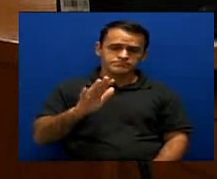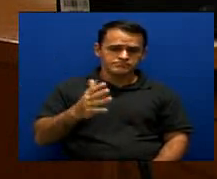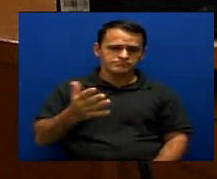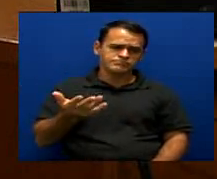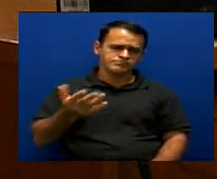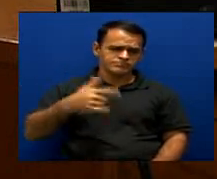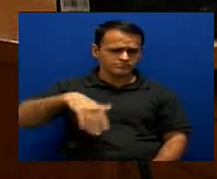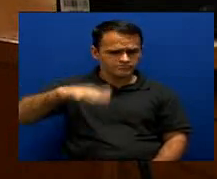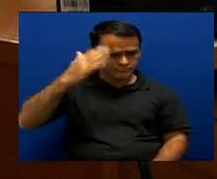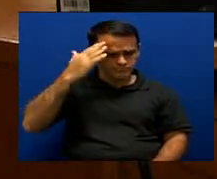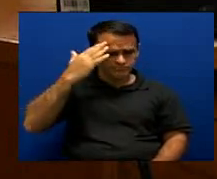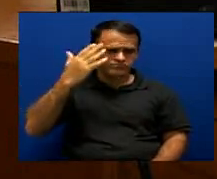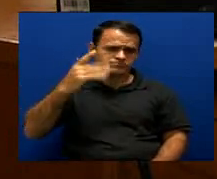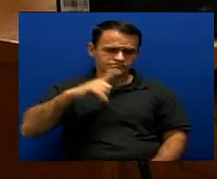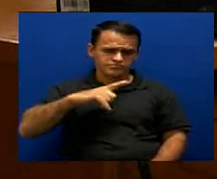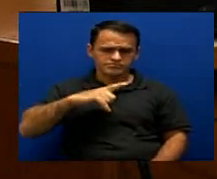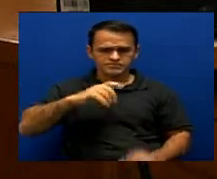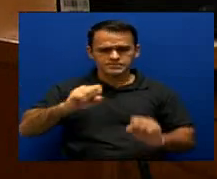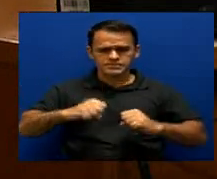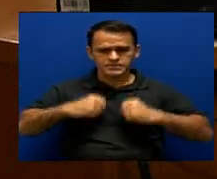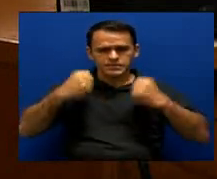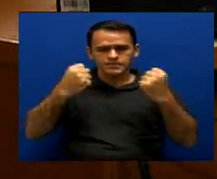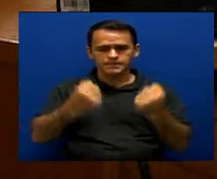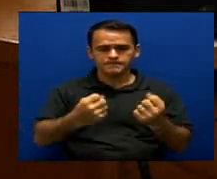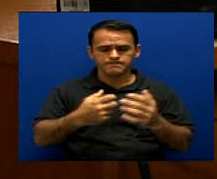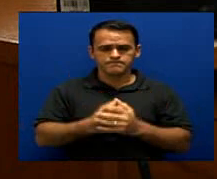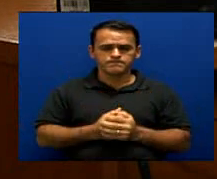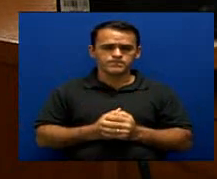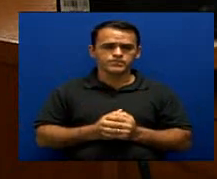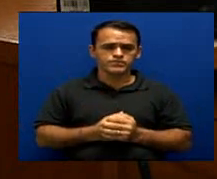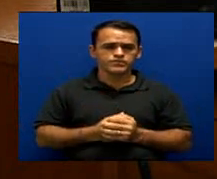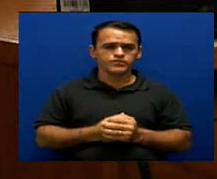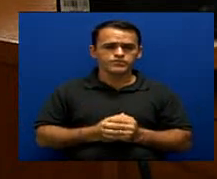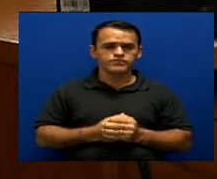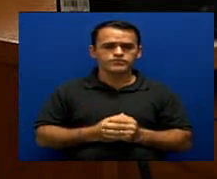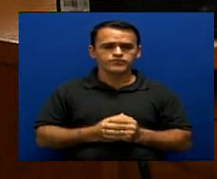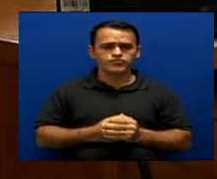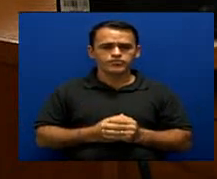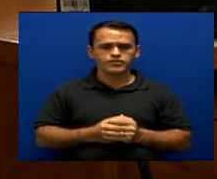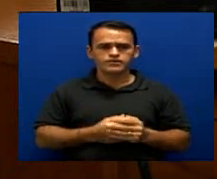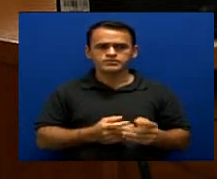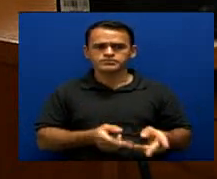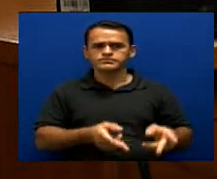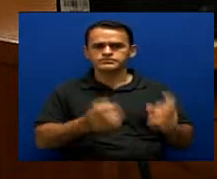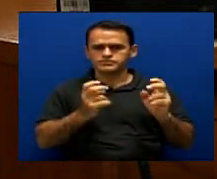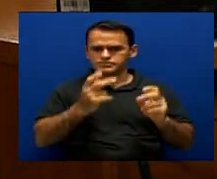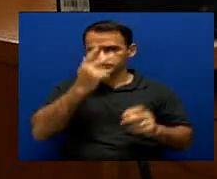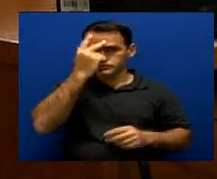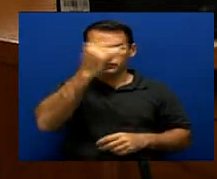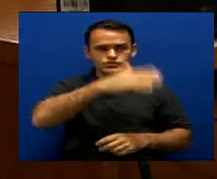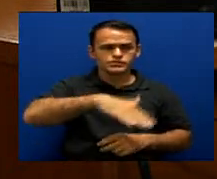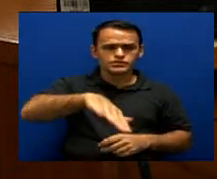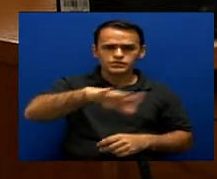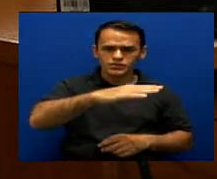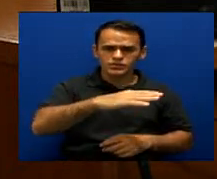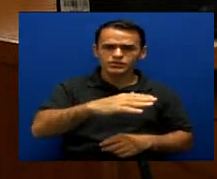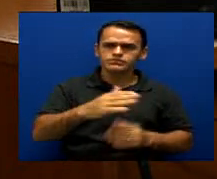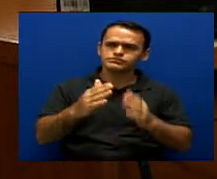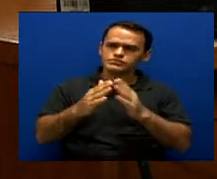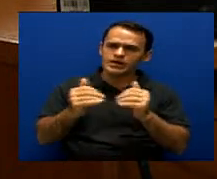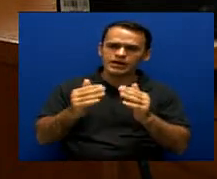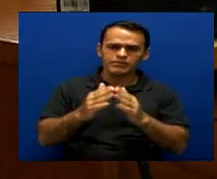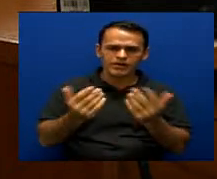luta quando você ouve as pessoas pedindo terceirização